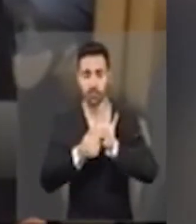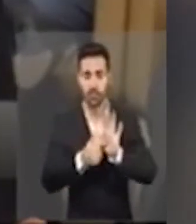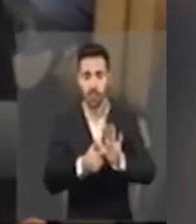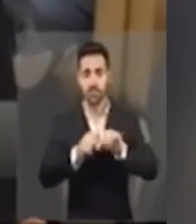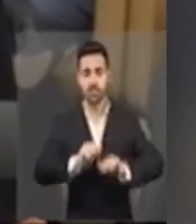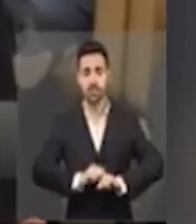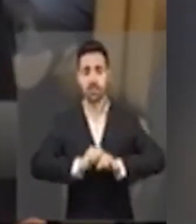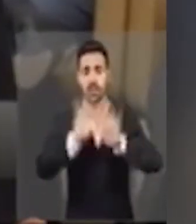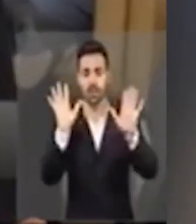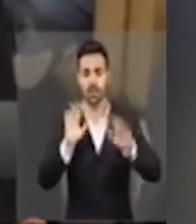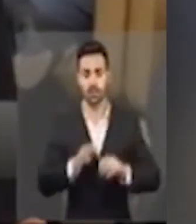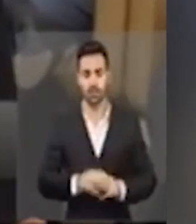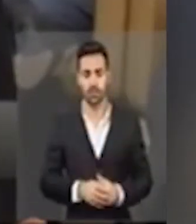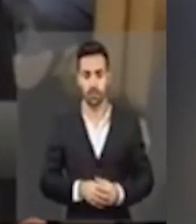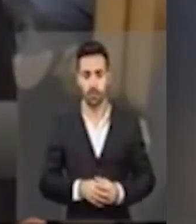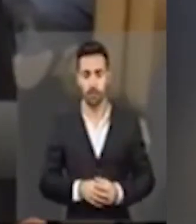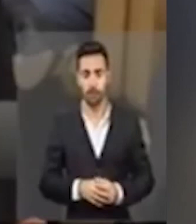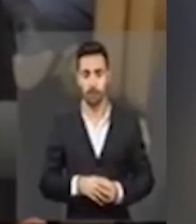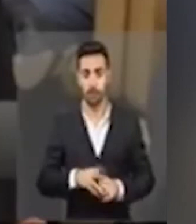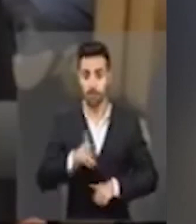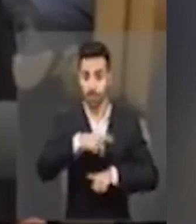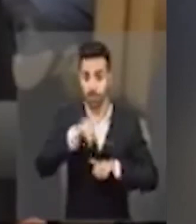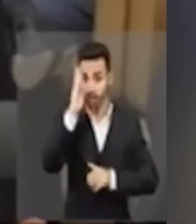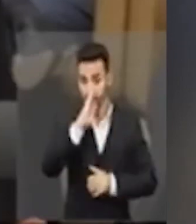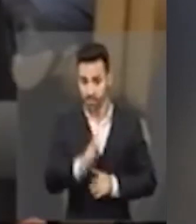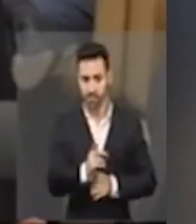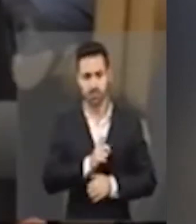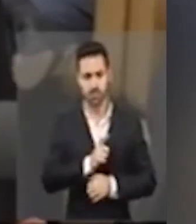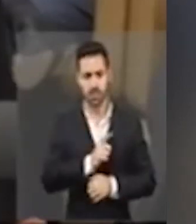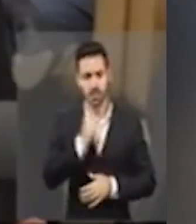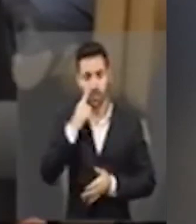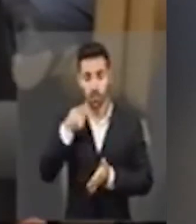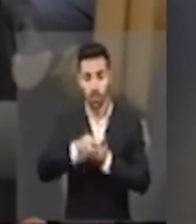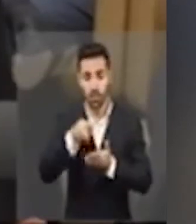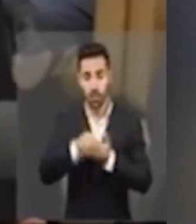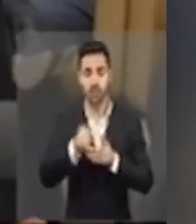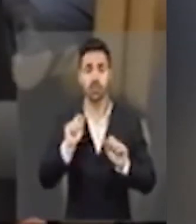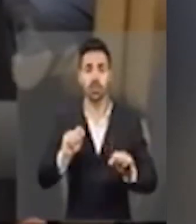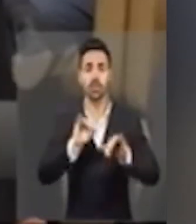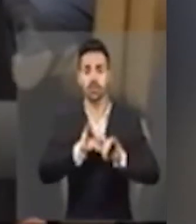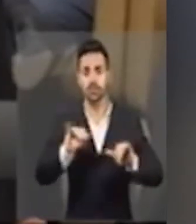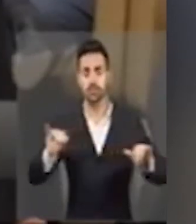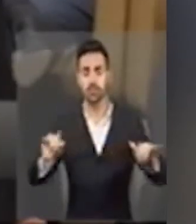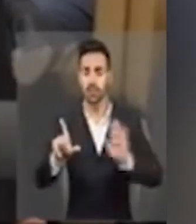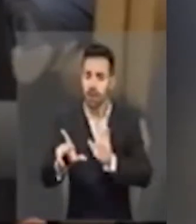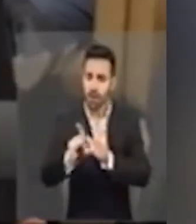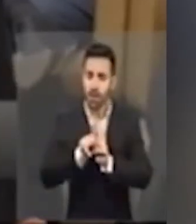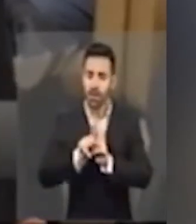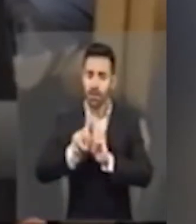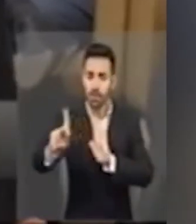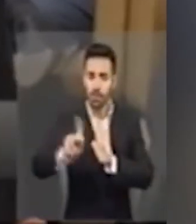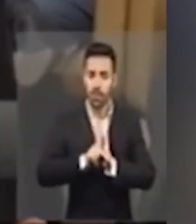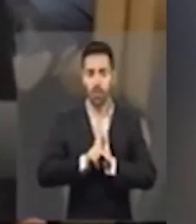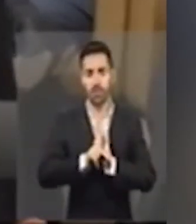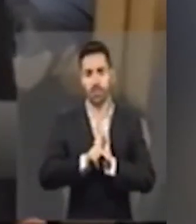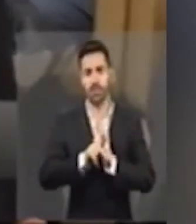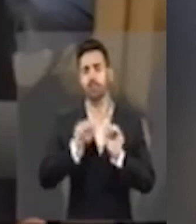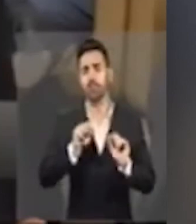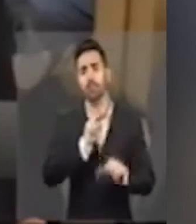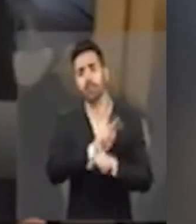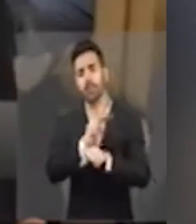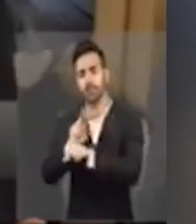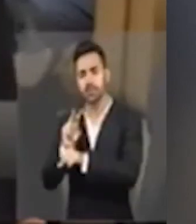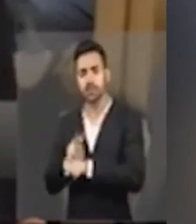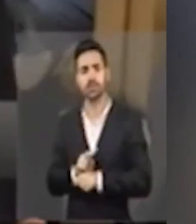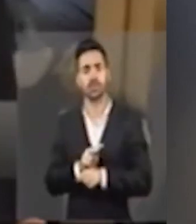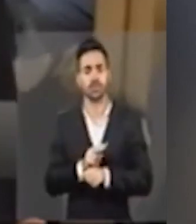bem claro o que o estado brasileiro tem obrigação de propiciar legislação específica que proteger a